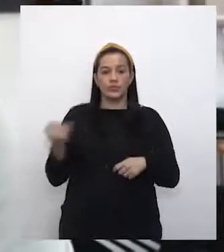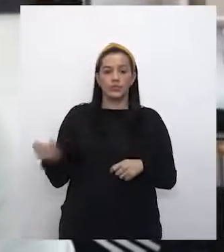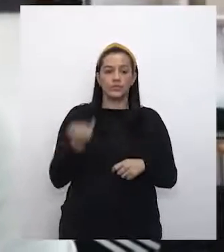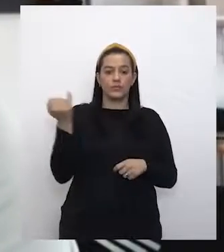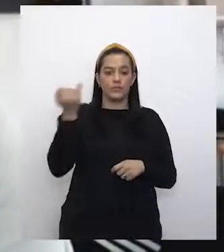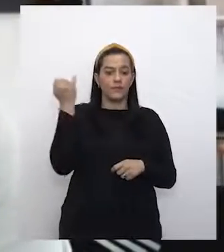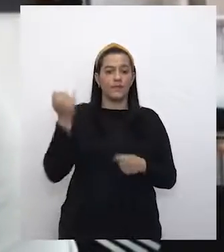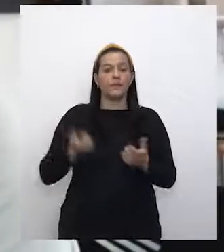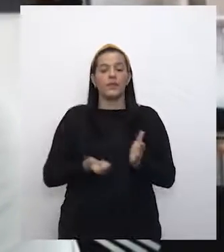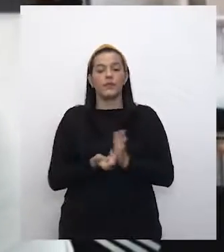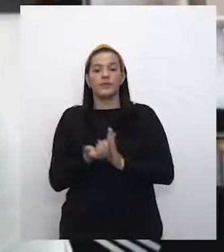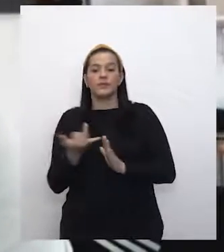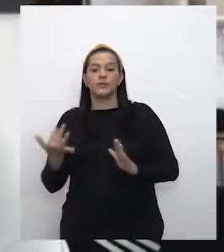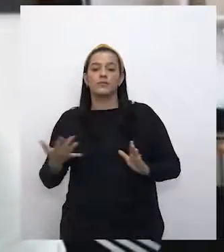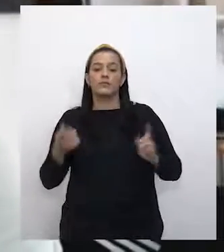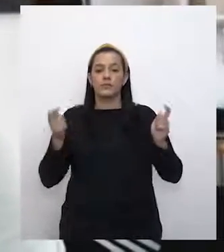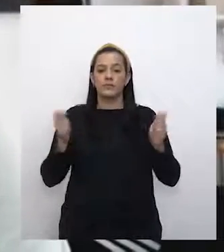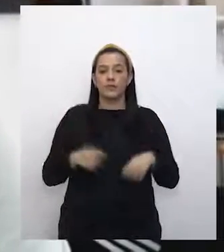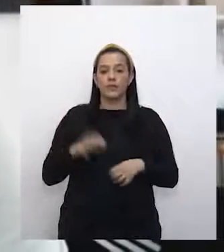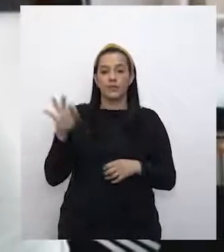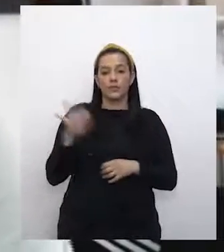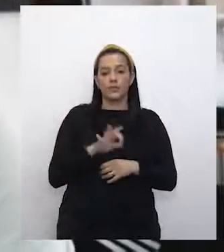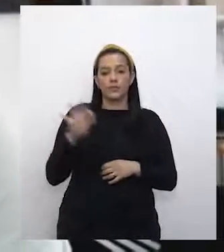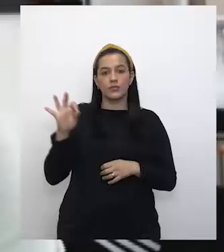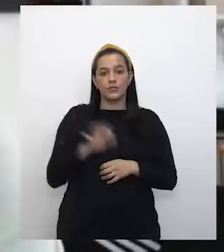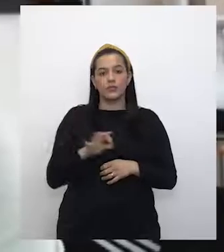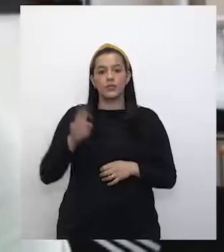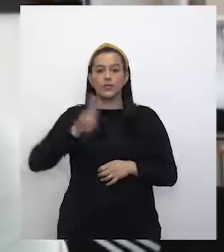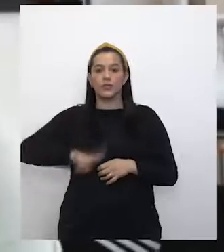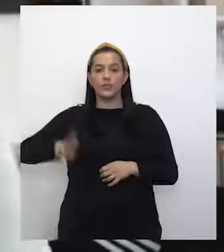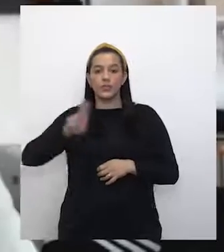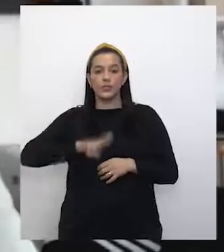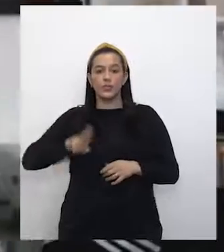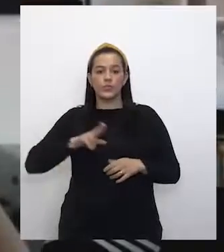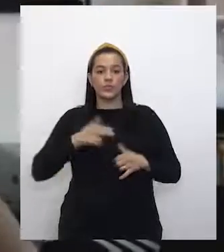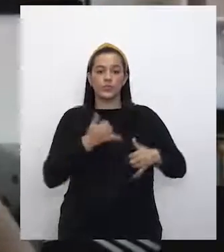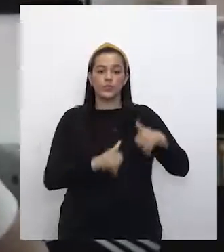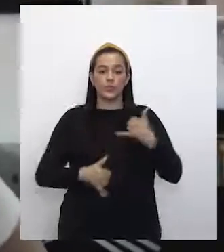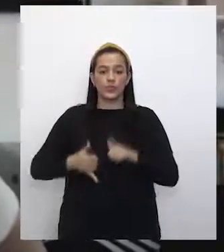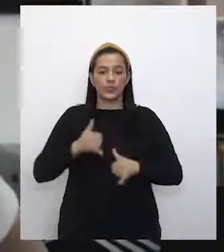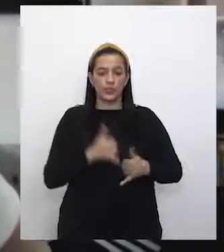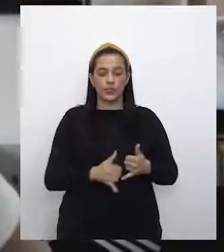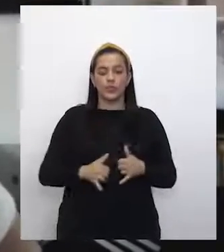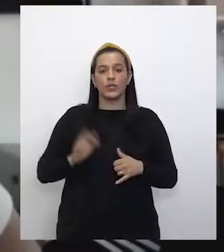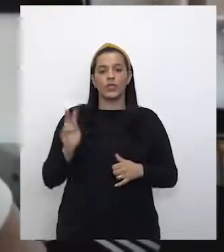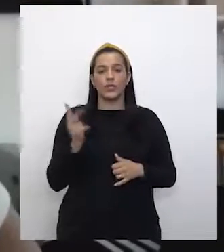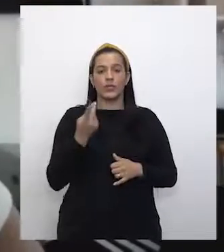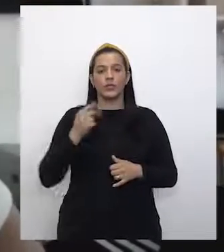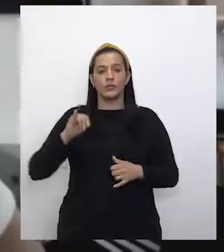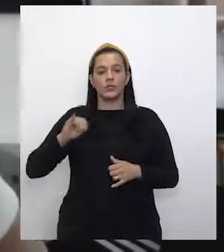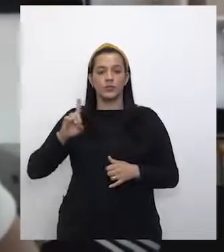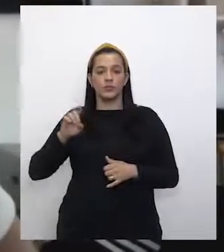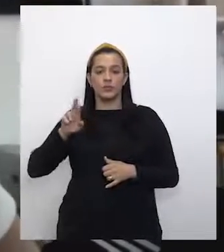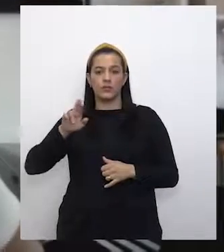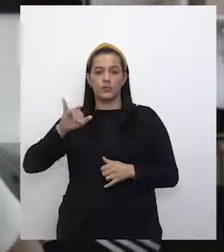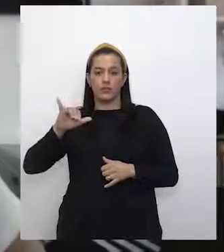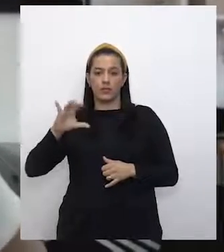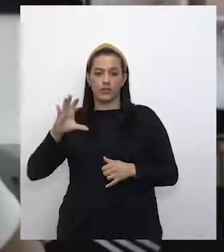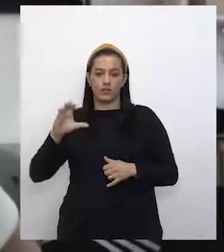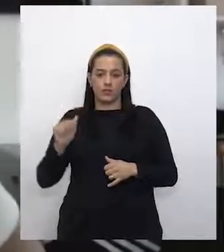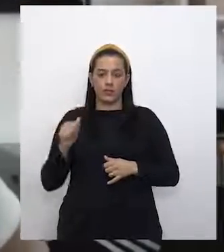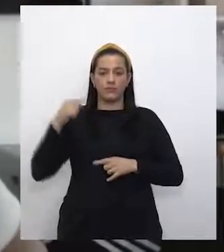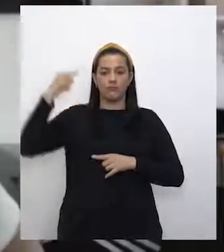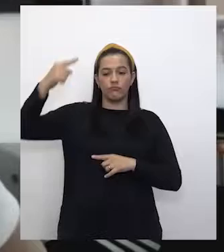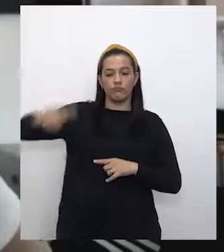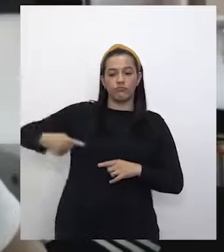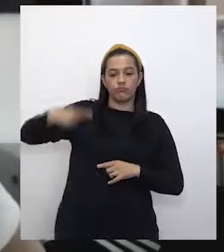a quantidade, né, a porcentagem dos usos de energia, por exemplo. Energia hídrica, né, das hidrelétricas, 60%.